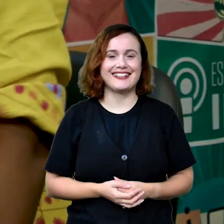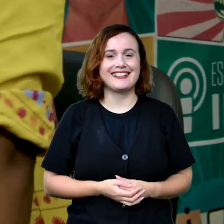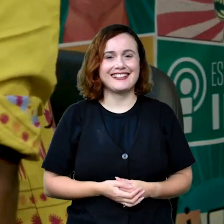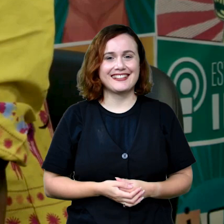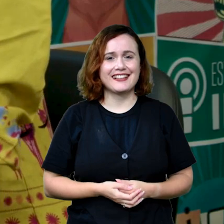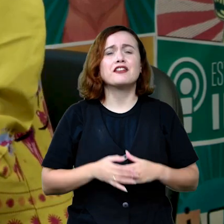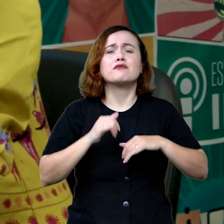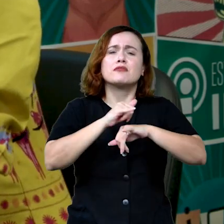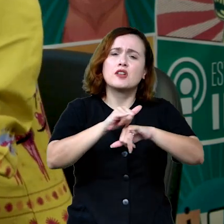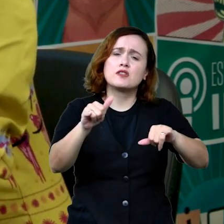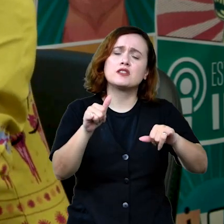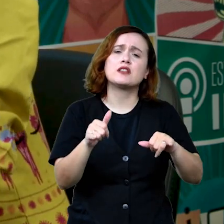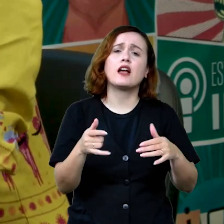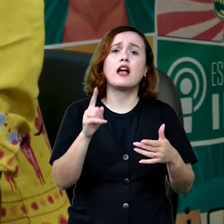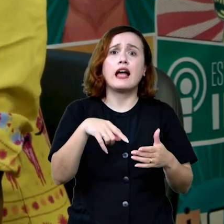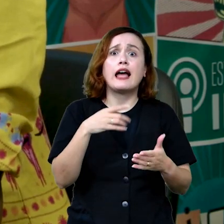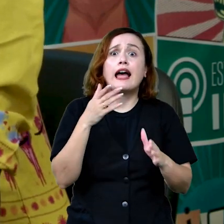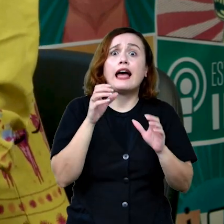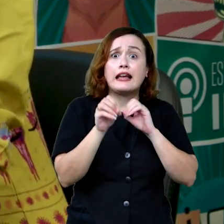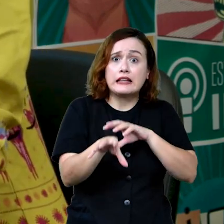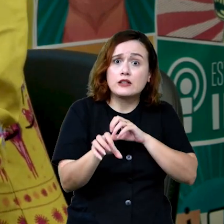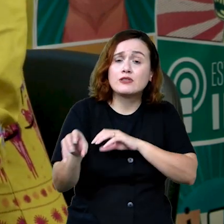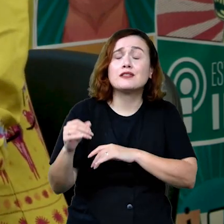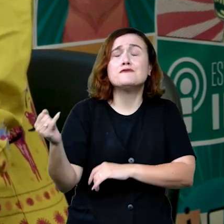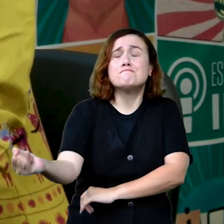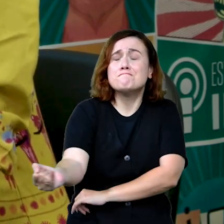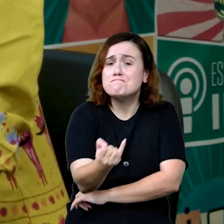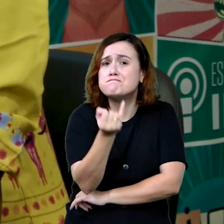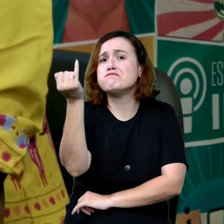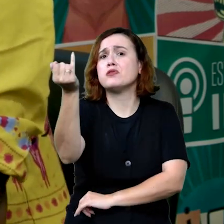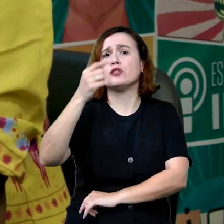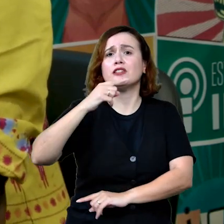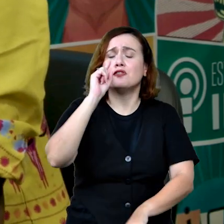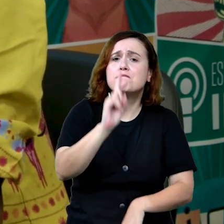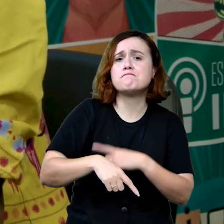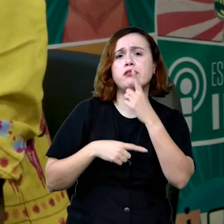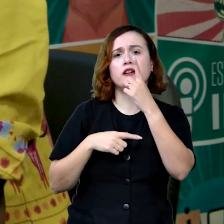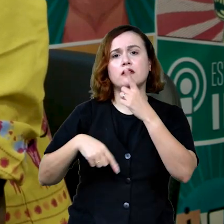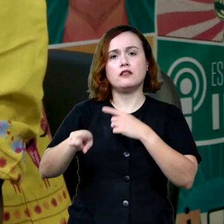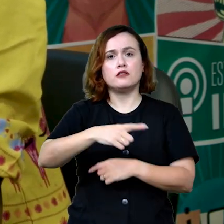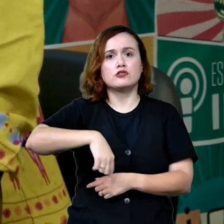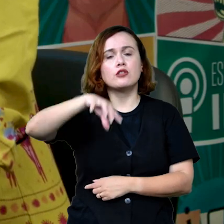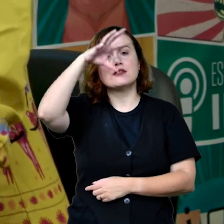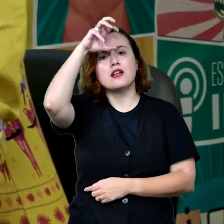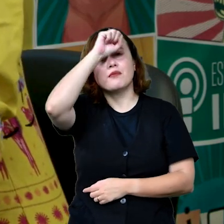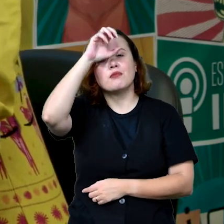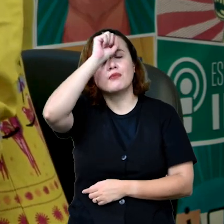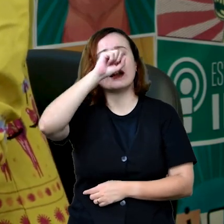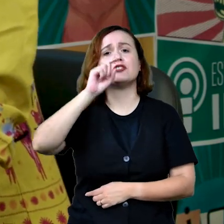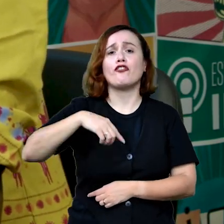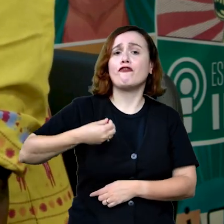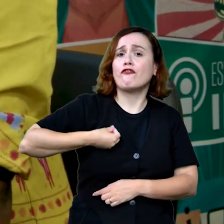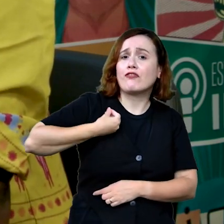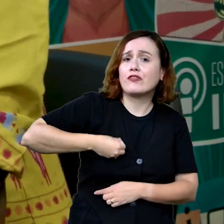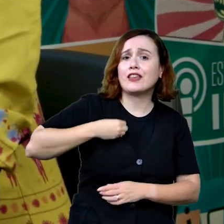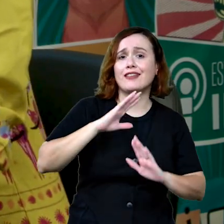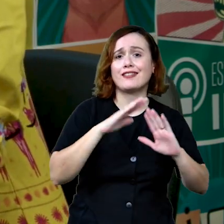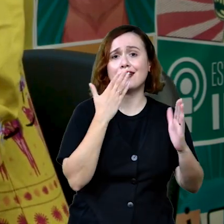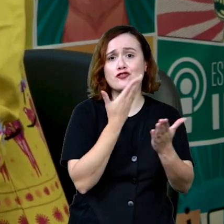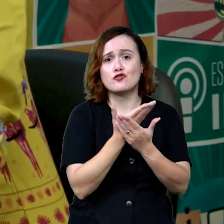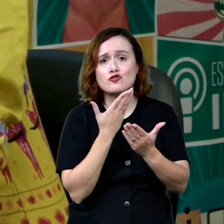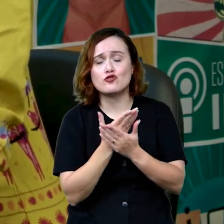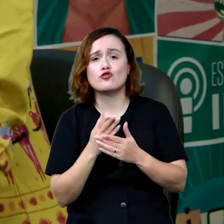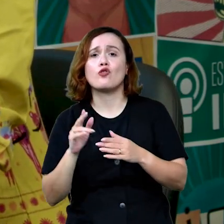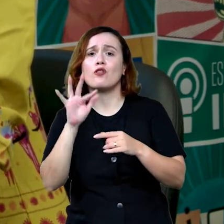quero dizer que a educação ela é revolucionária, que a gente aprende muito ao longo do caminho, seja na vida, seja na escola, seja